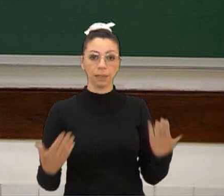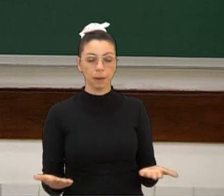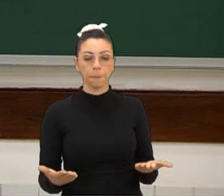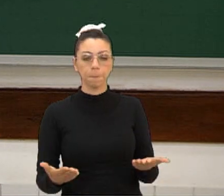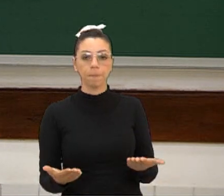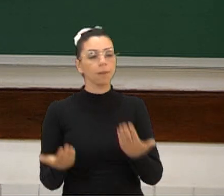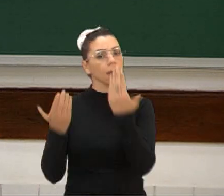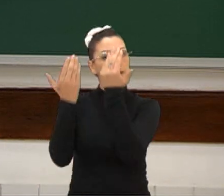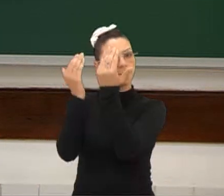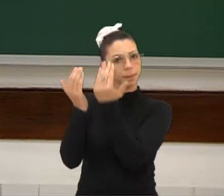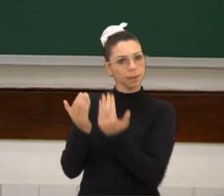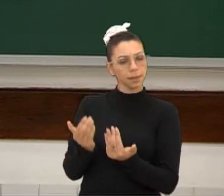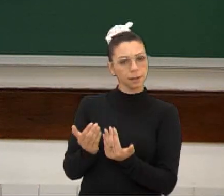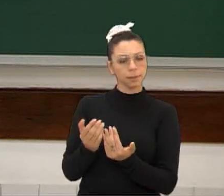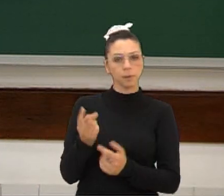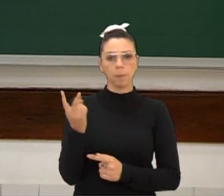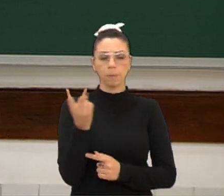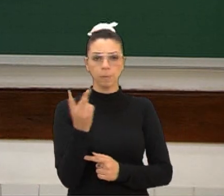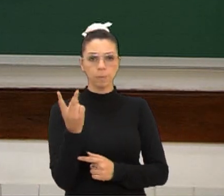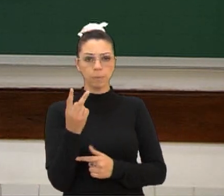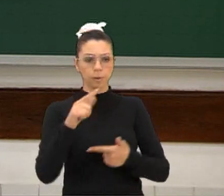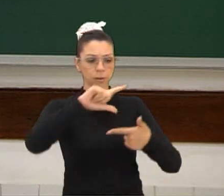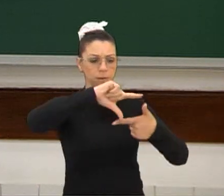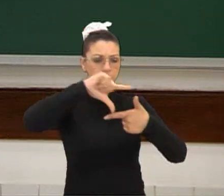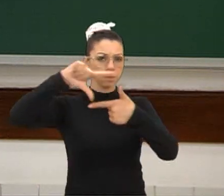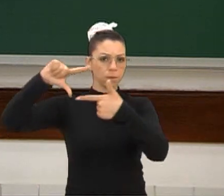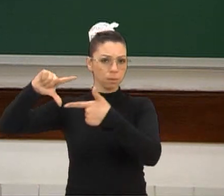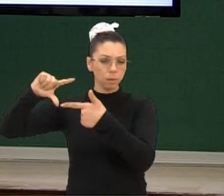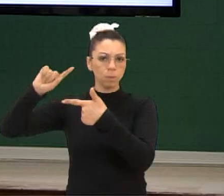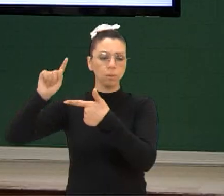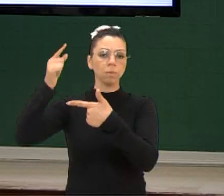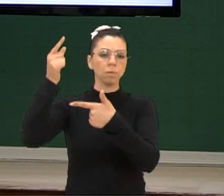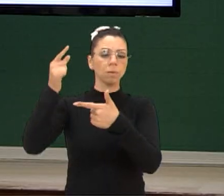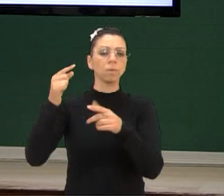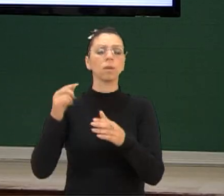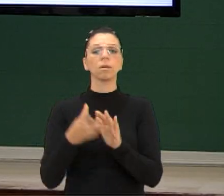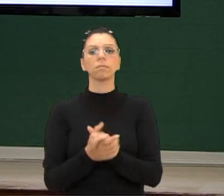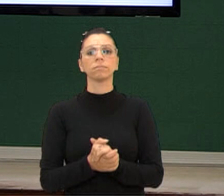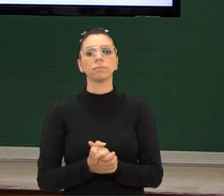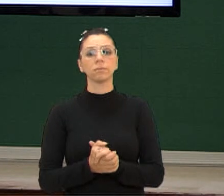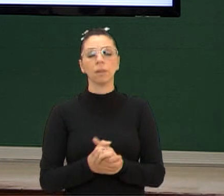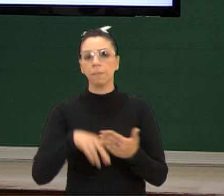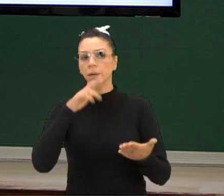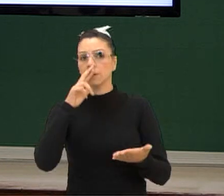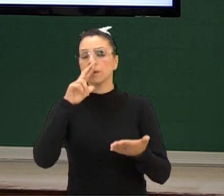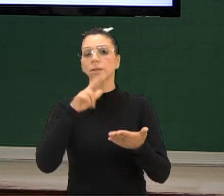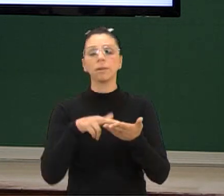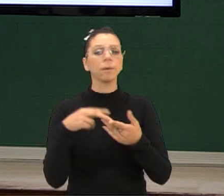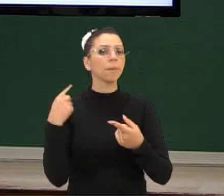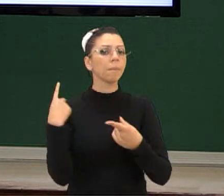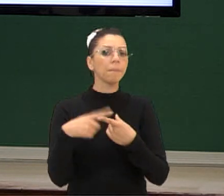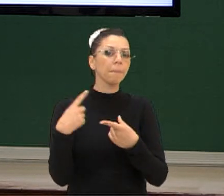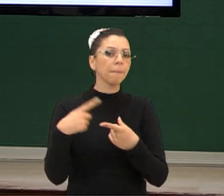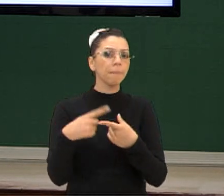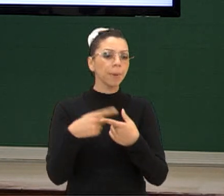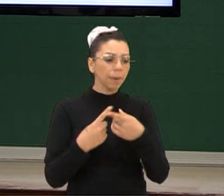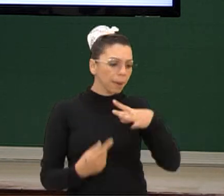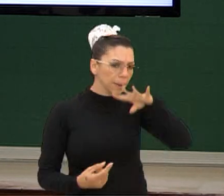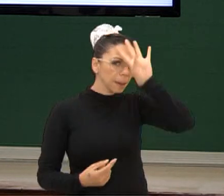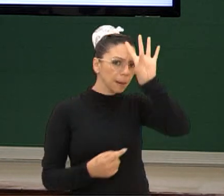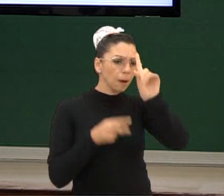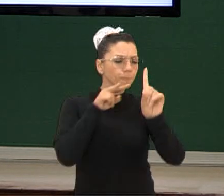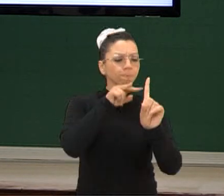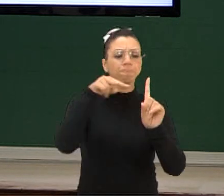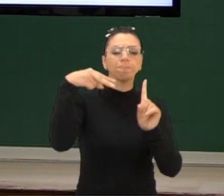Então, analisaram aí esses dois últimos quadros da tirinha, para que a gente tenha essa resposta do que fato levou o Calvin a mudar de